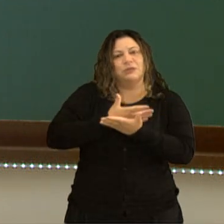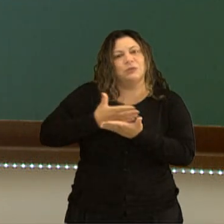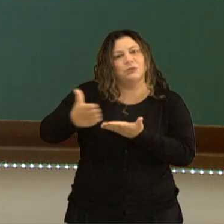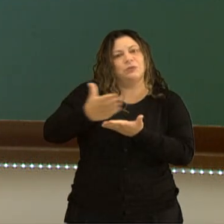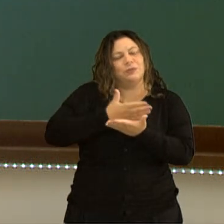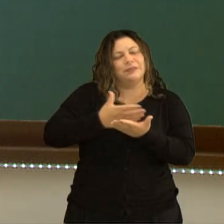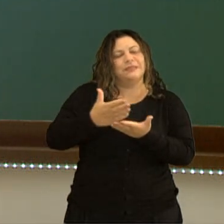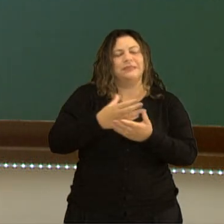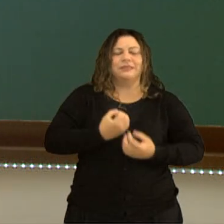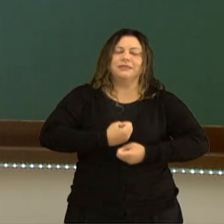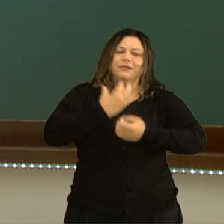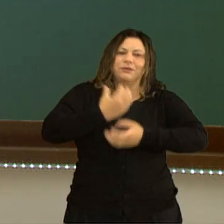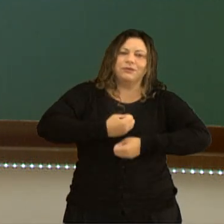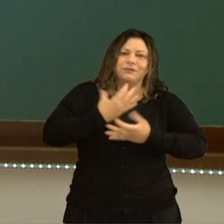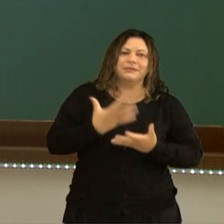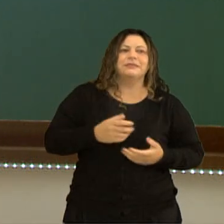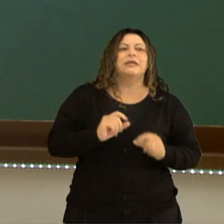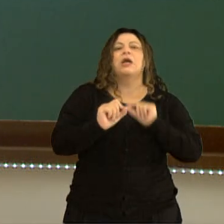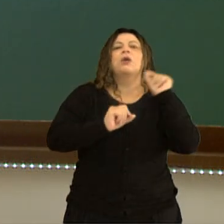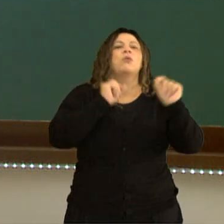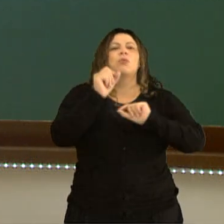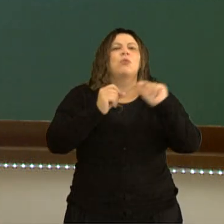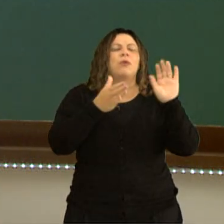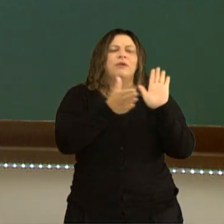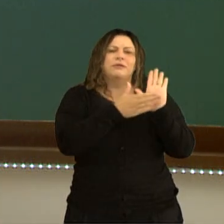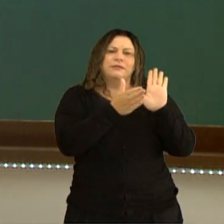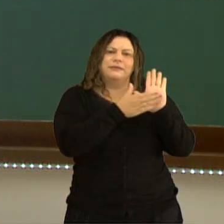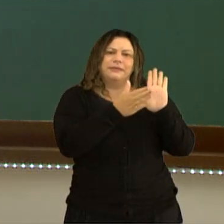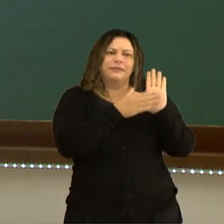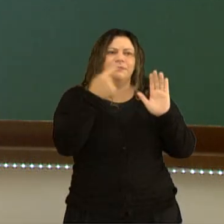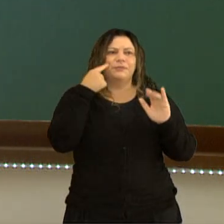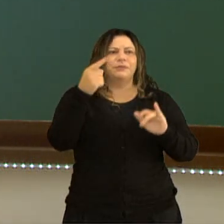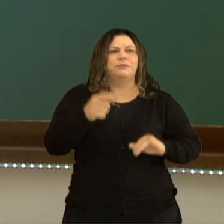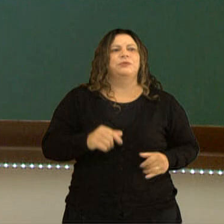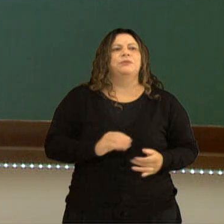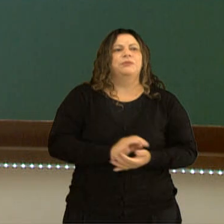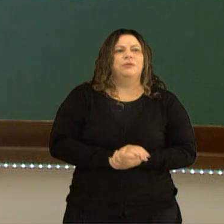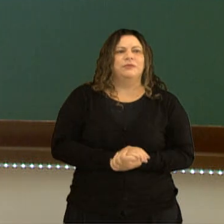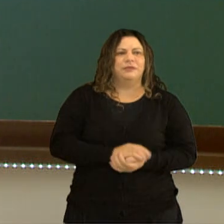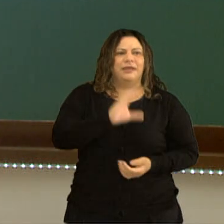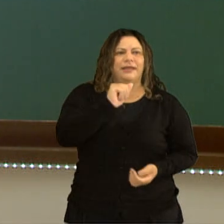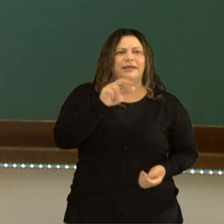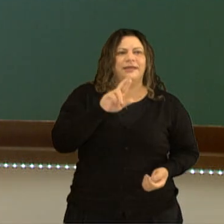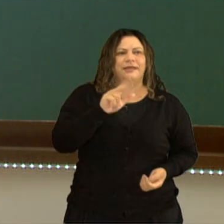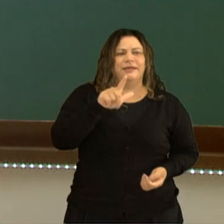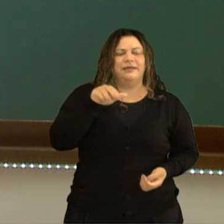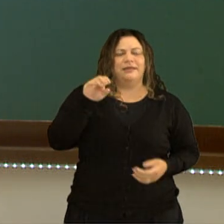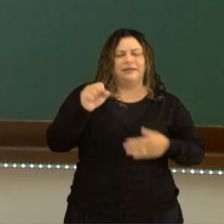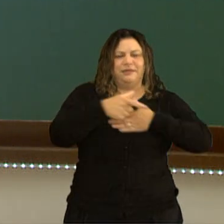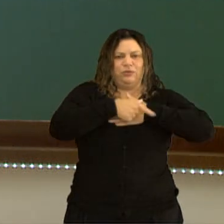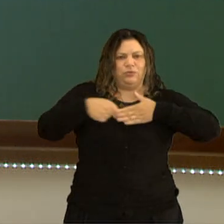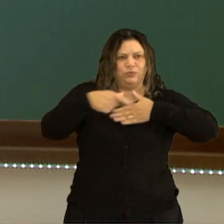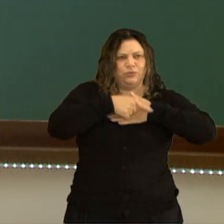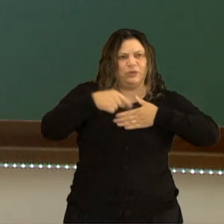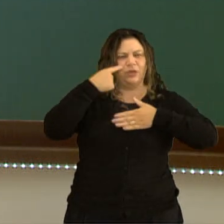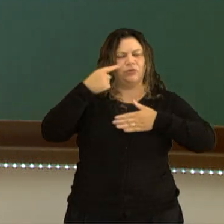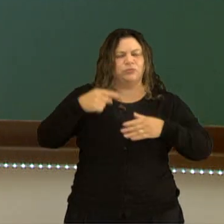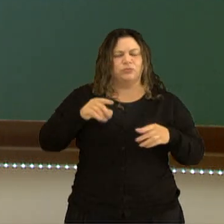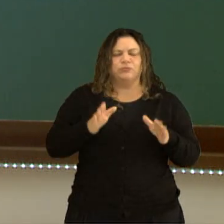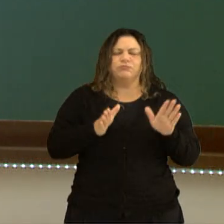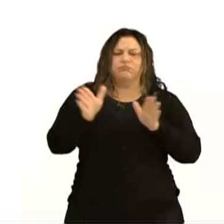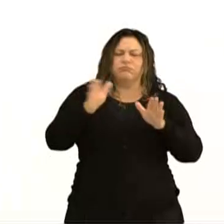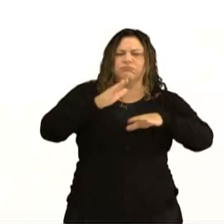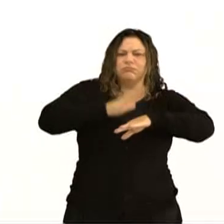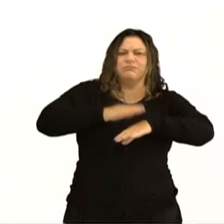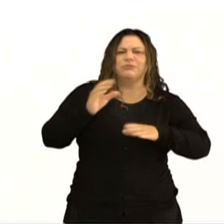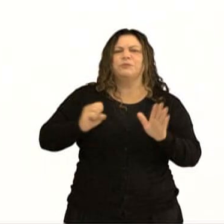inicia o seu poema. Qual é a proposta? Carlos Queiroz Teles usou um momento marcante para expressar paz e harmonia